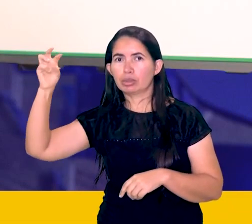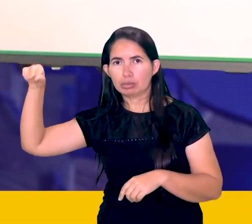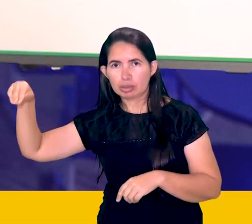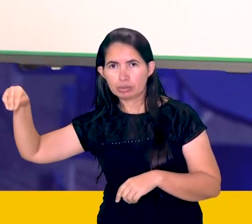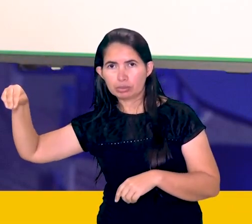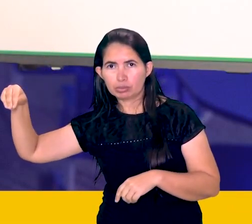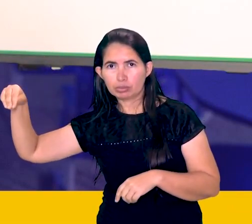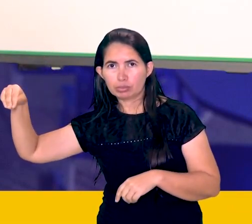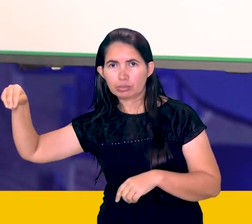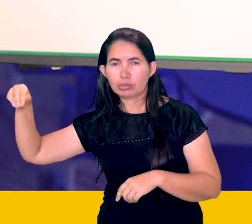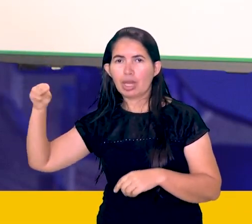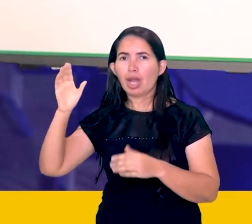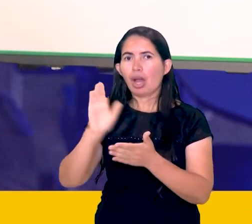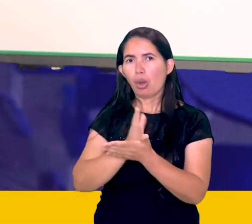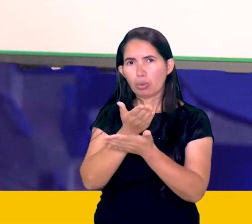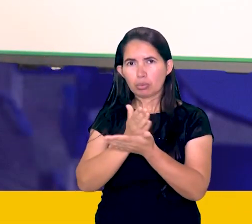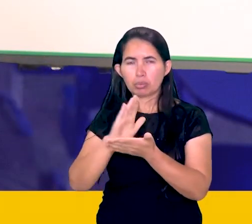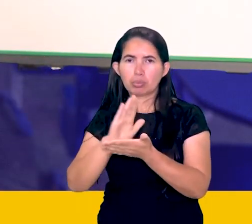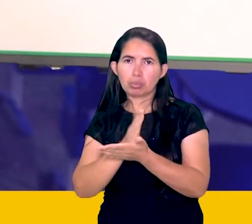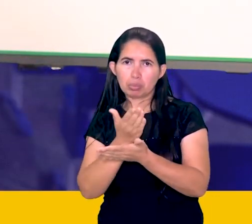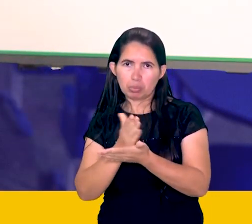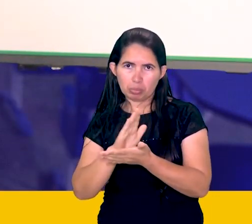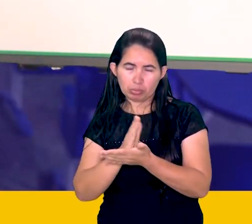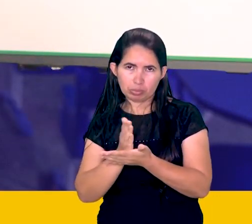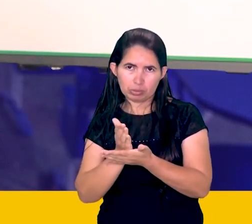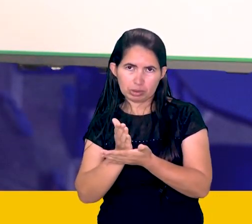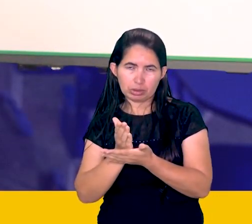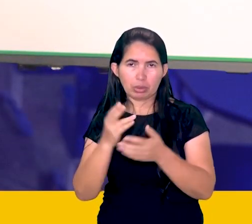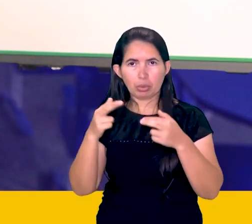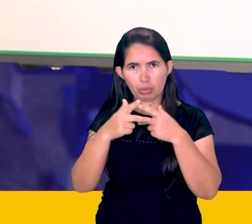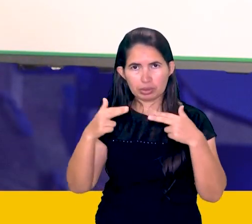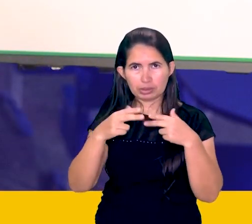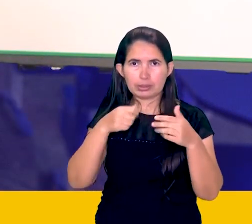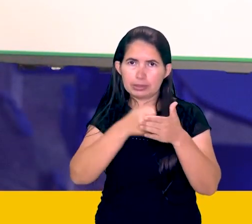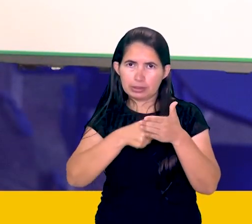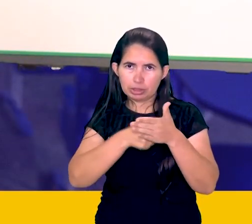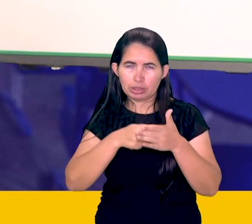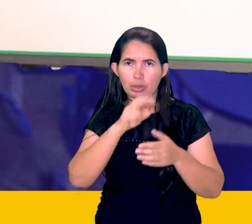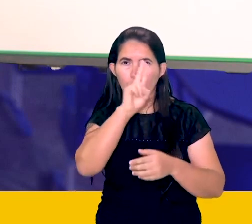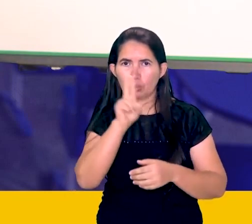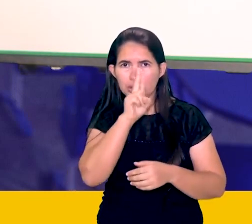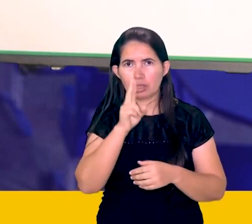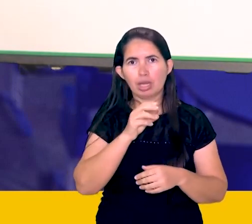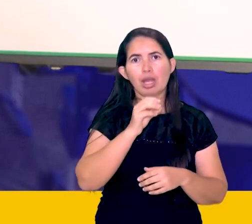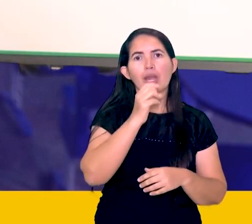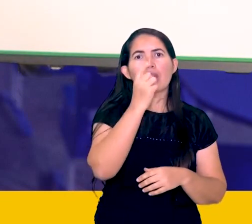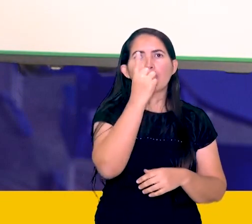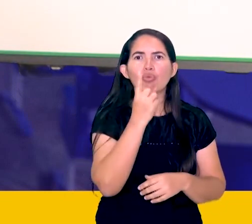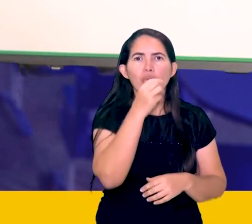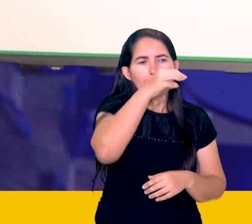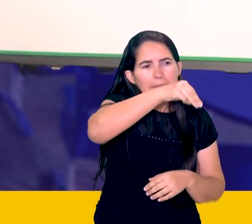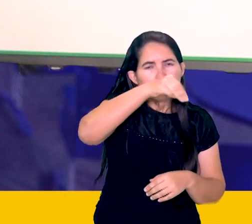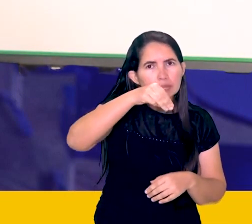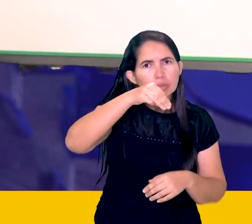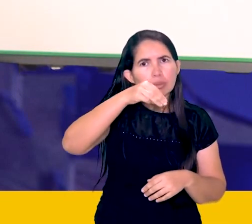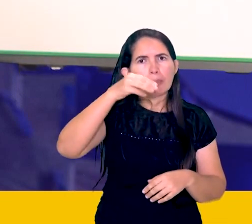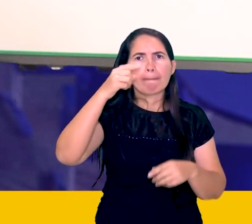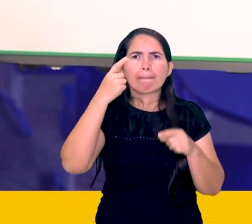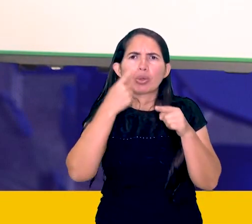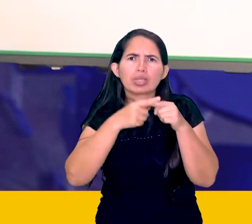quilômetro. Algumas situações exigem que você use o milímetro por ser muito